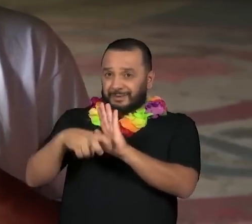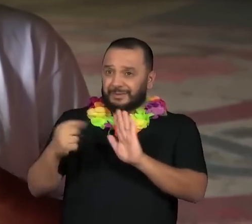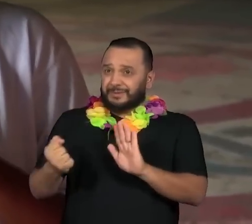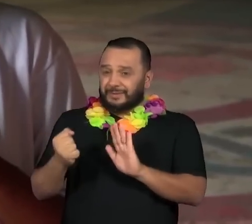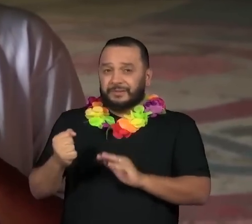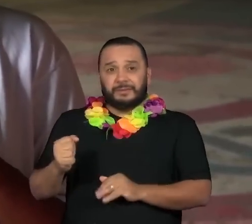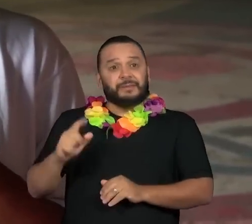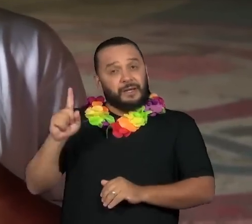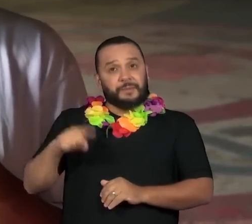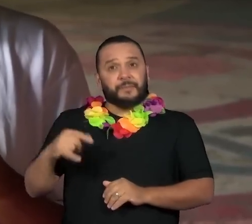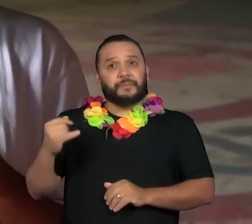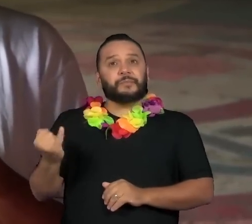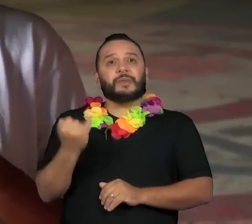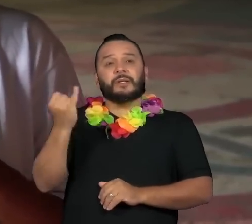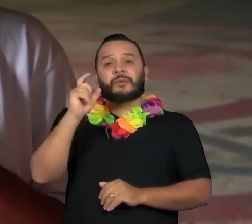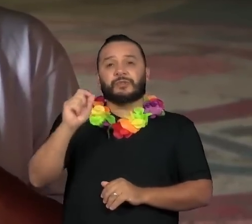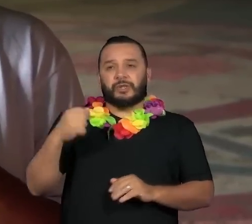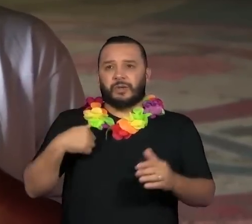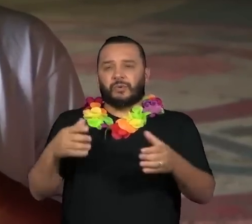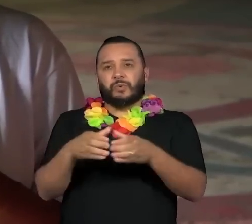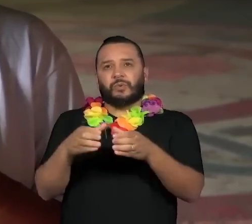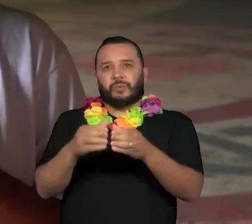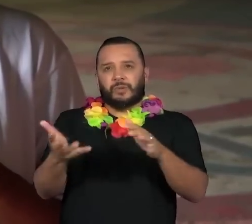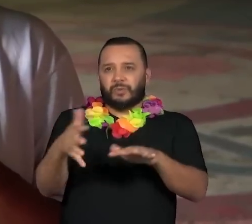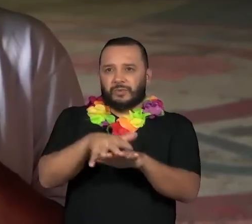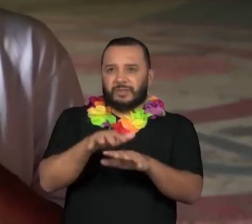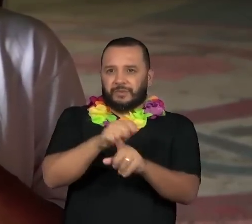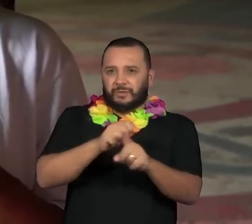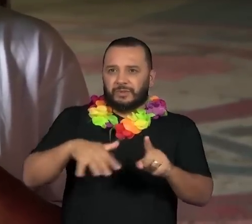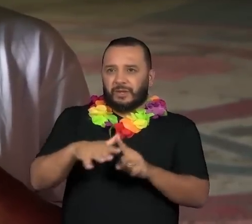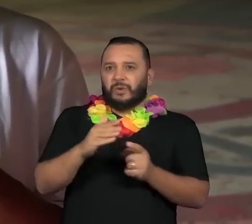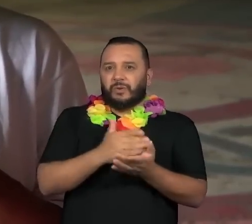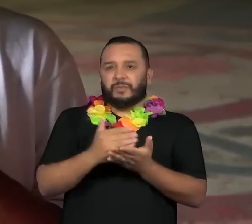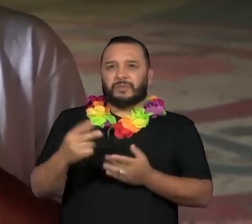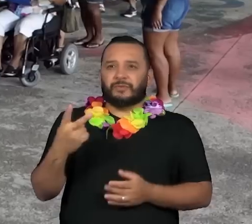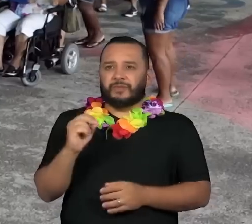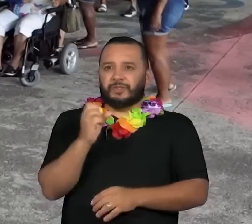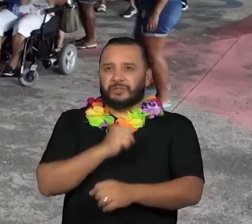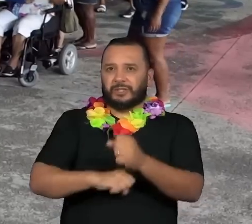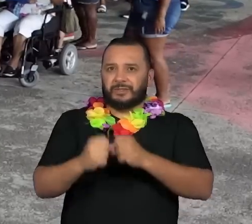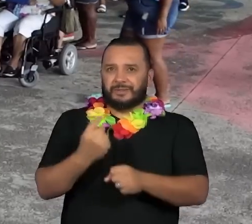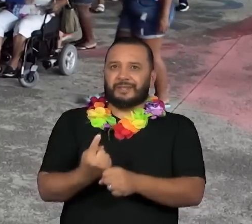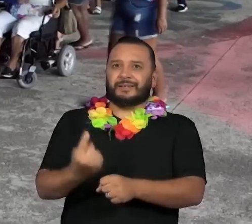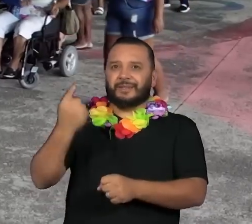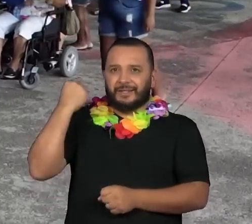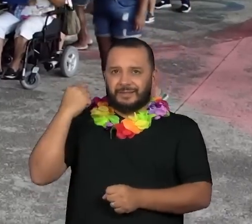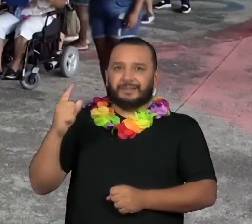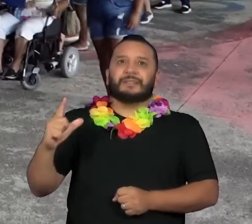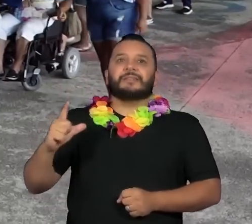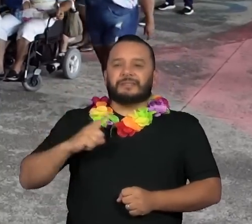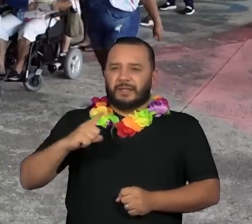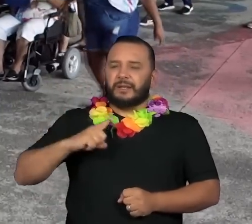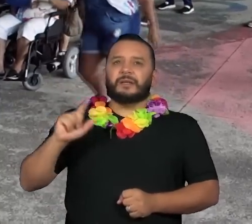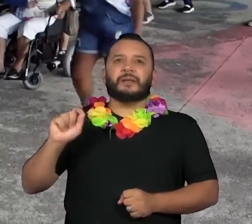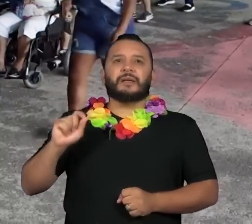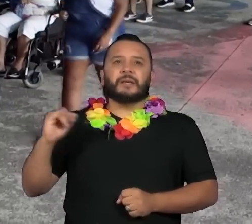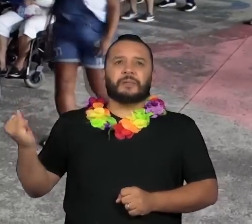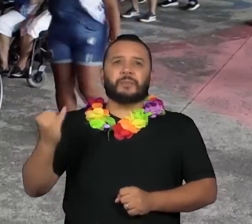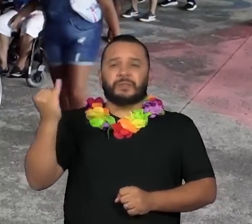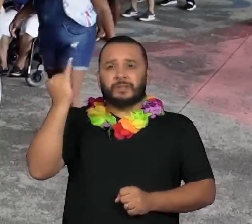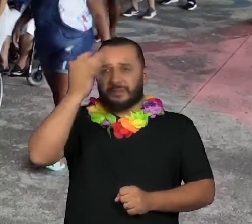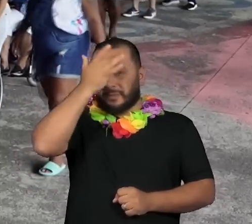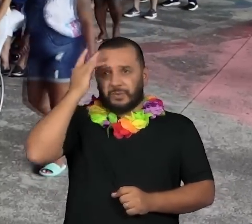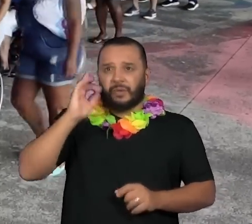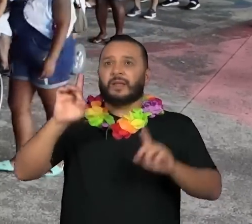Sociedade Luz de Ouro, que hoje se chama Ala Inclusiva Social. Começou há 20 anos atrás, pensando na importância de trazer a pessoa